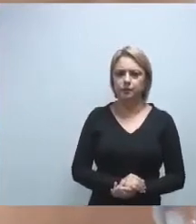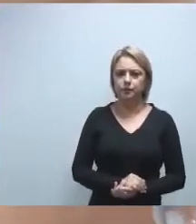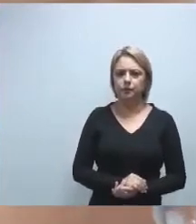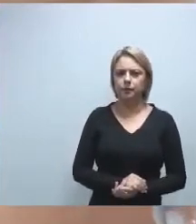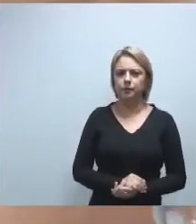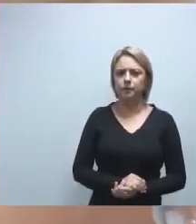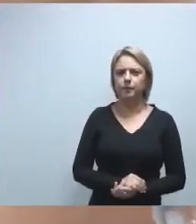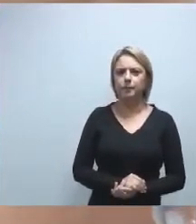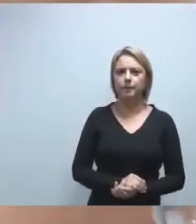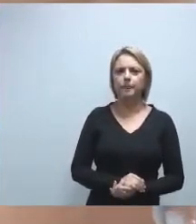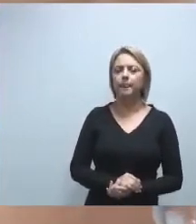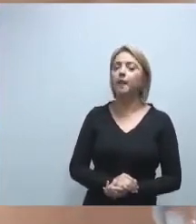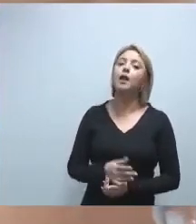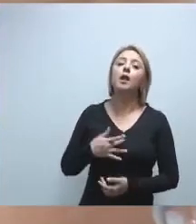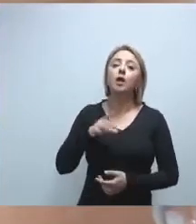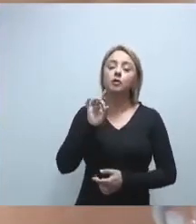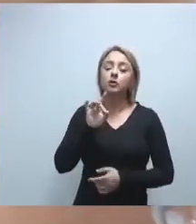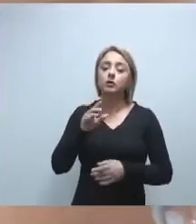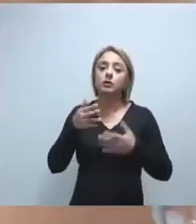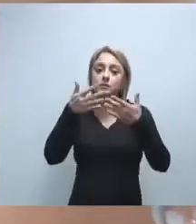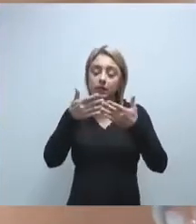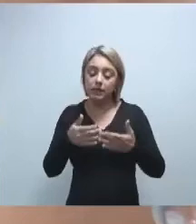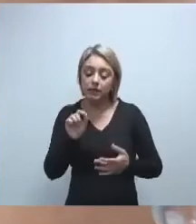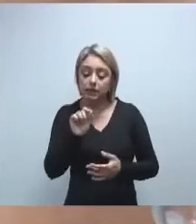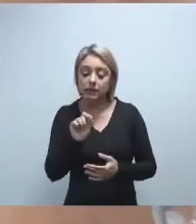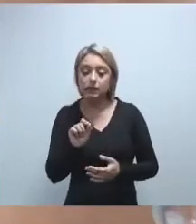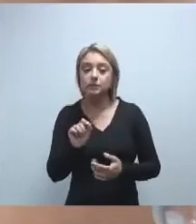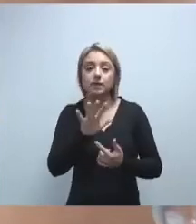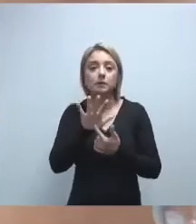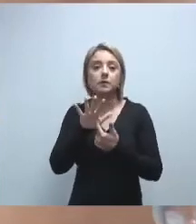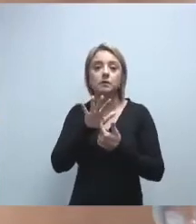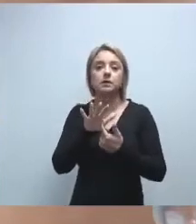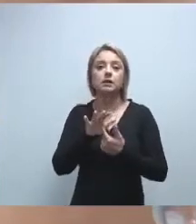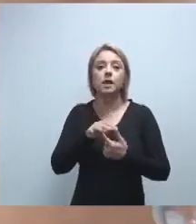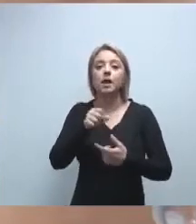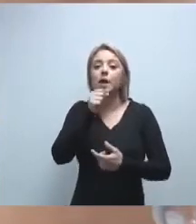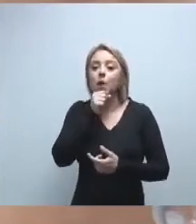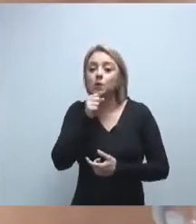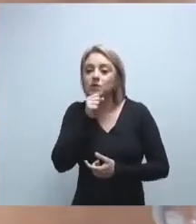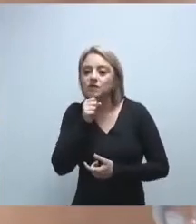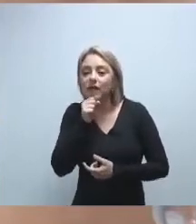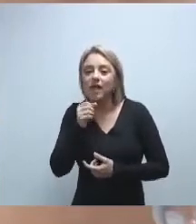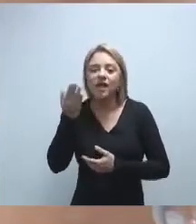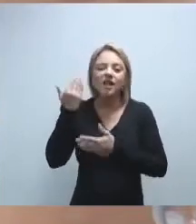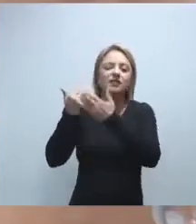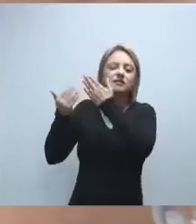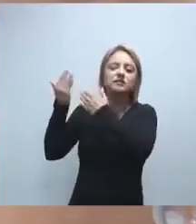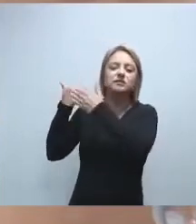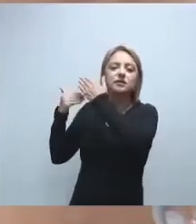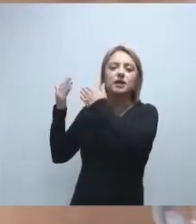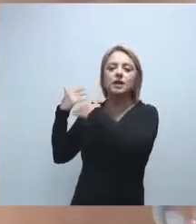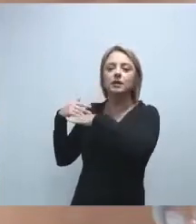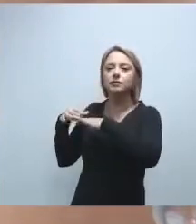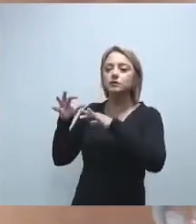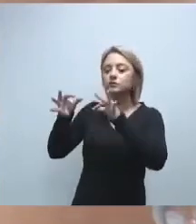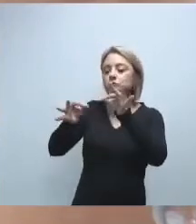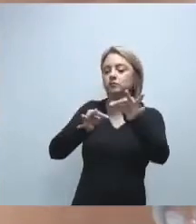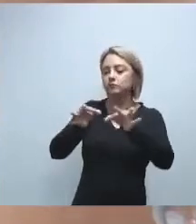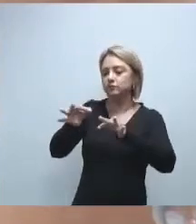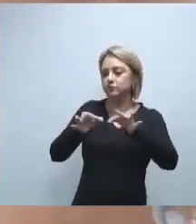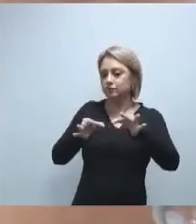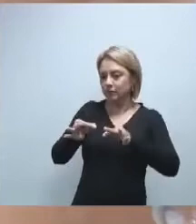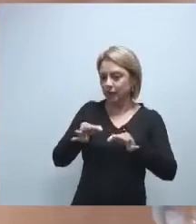eu só tô dizendo isso para mostrar que os velhos tempos foram consertados pela